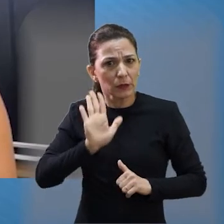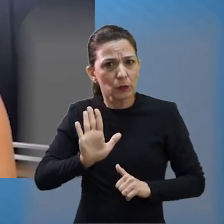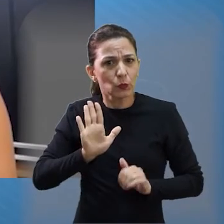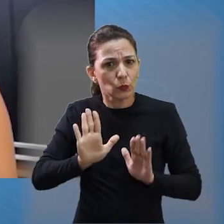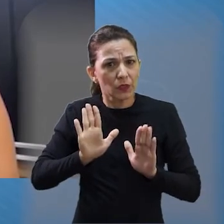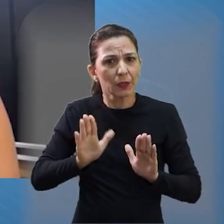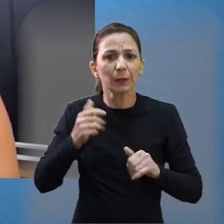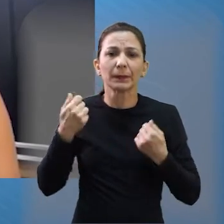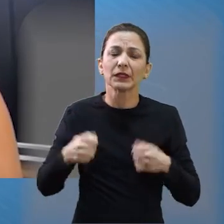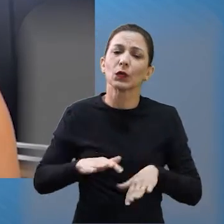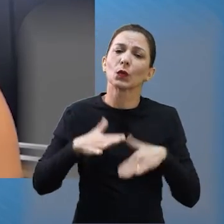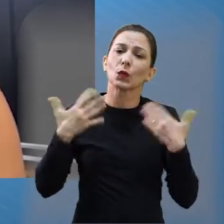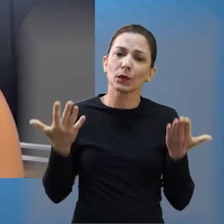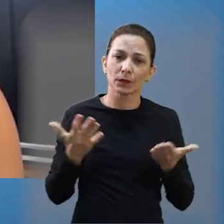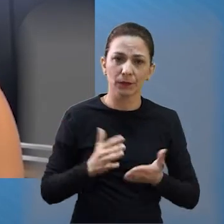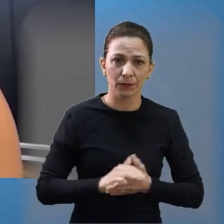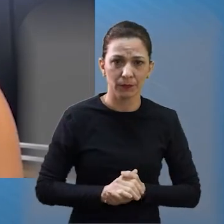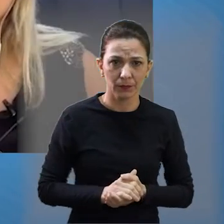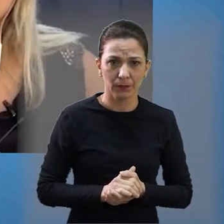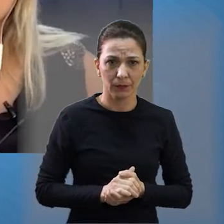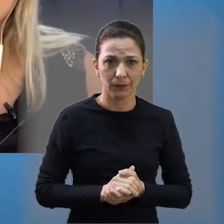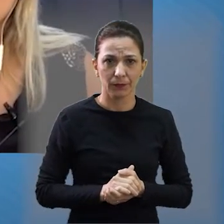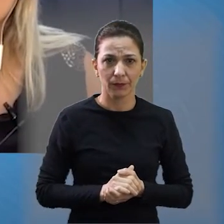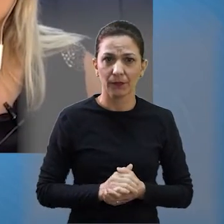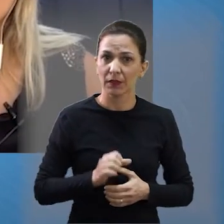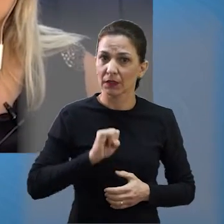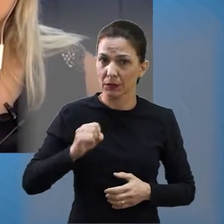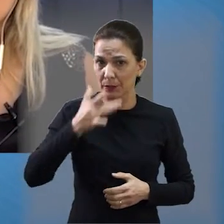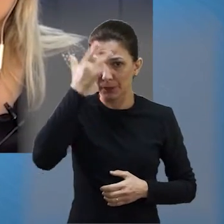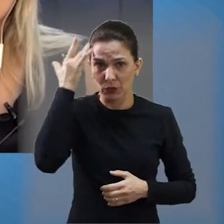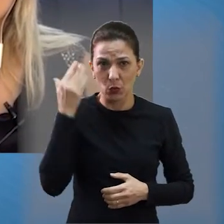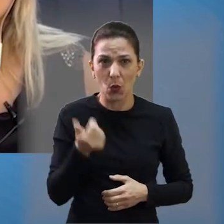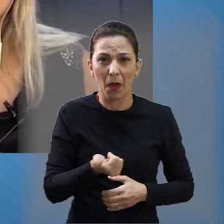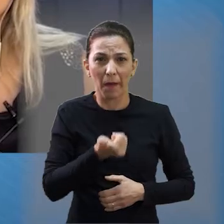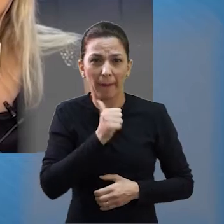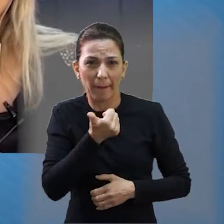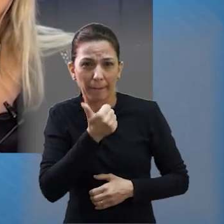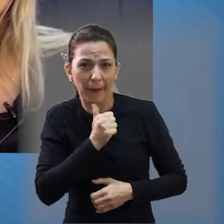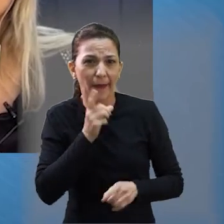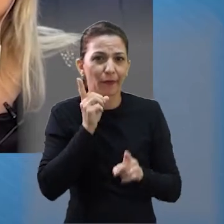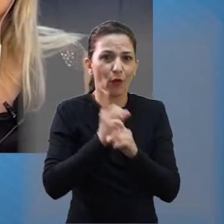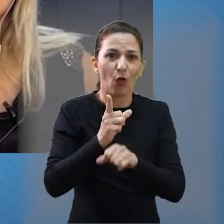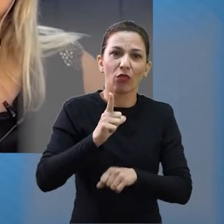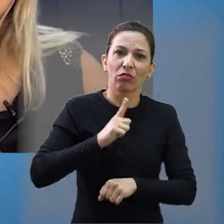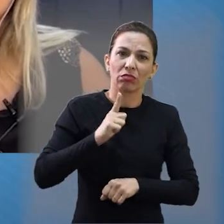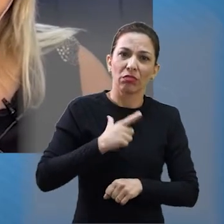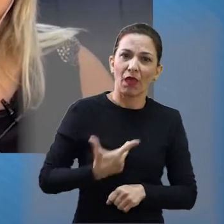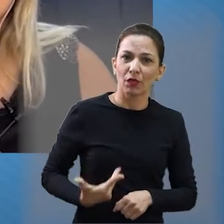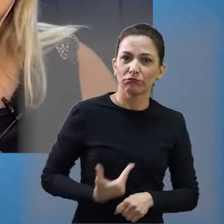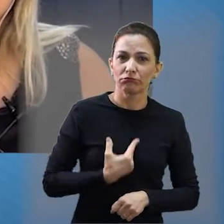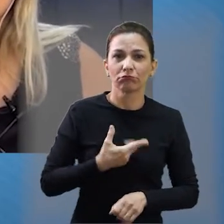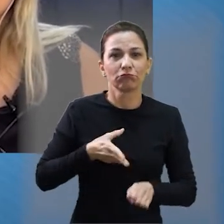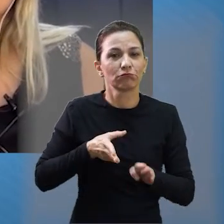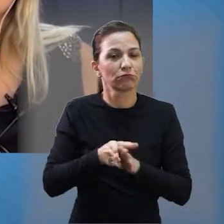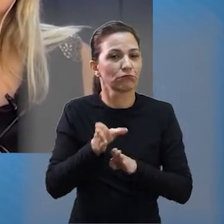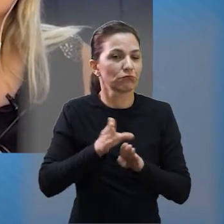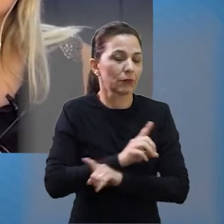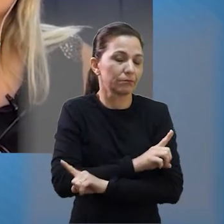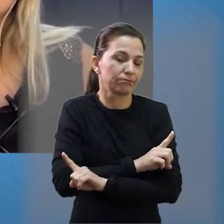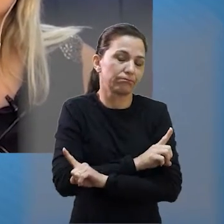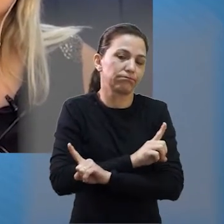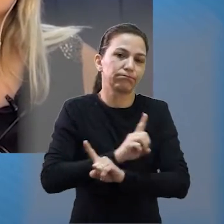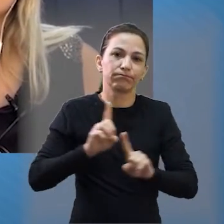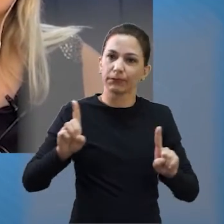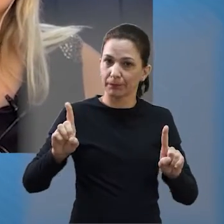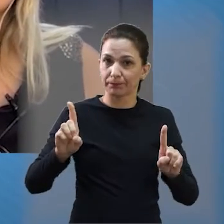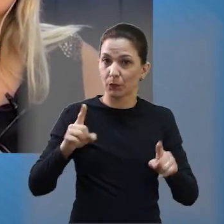os cuidados a serem tomados? Então, se a pessoa já é uma pessoa que tem um diagnóstico de alcoolismo, a gente